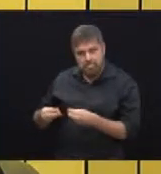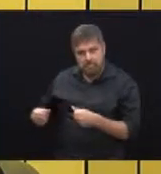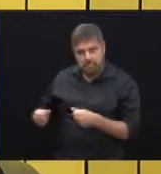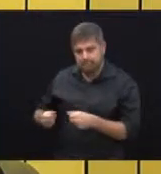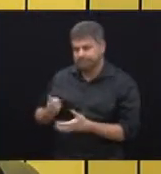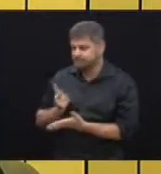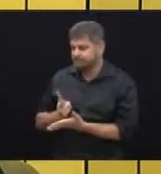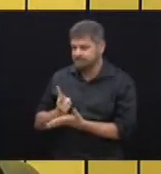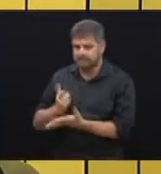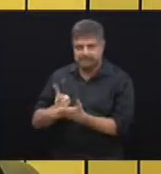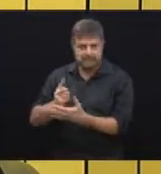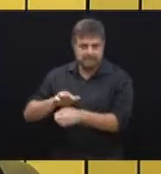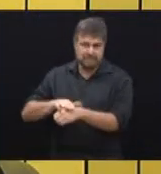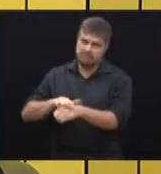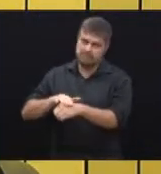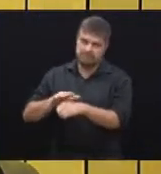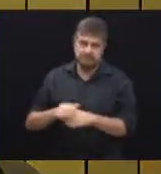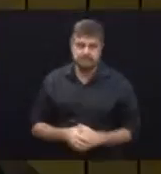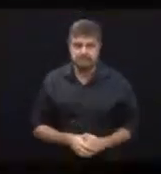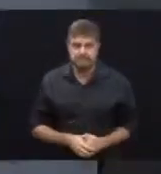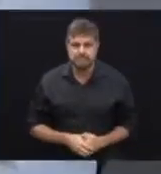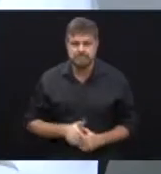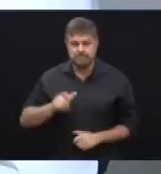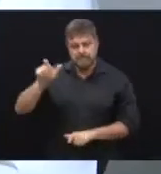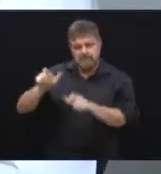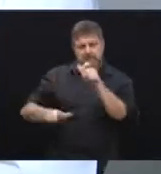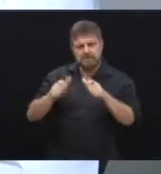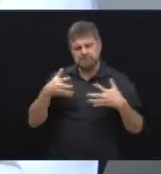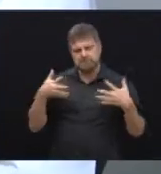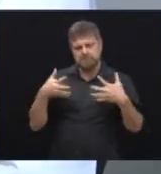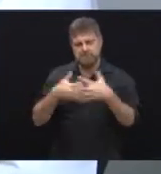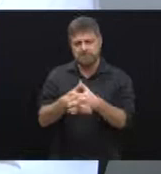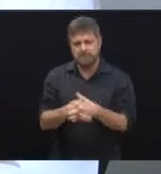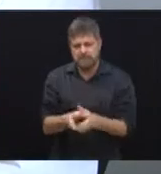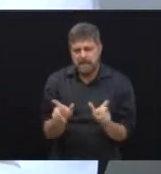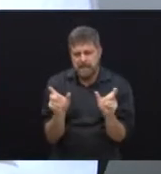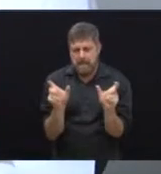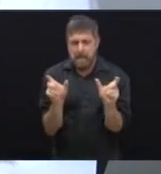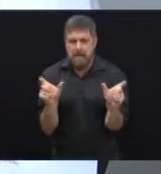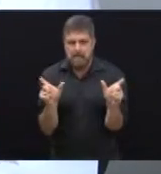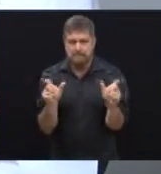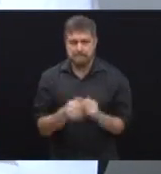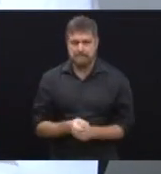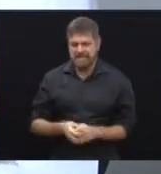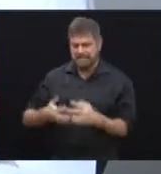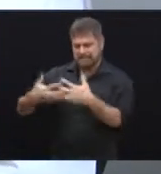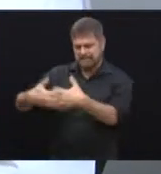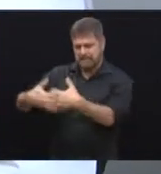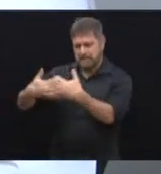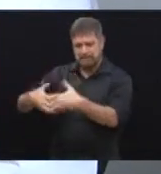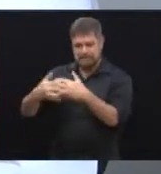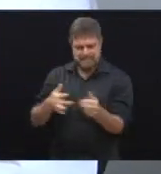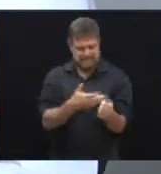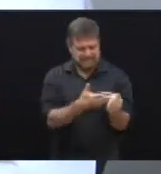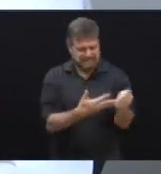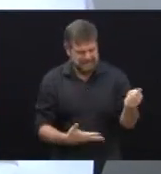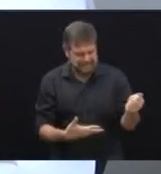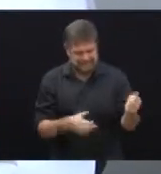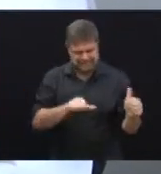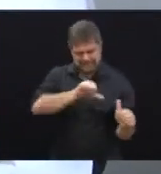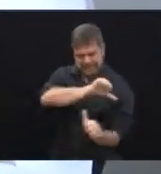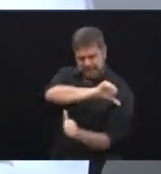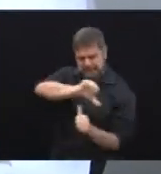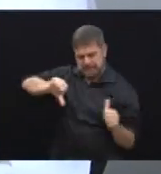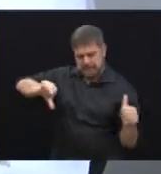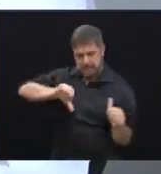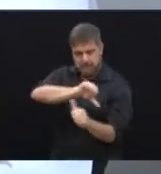e irreversível da função dos rins. Muita gente às vezes confunde o que é diálise, o que é hemodiálise, né? O que é